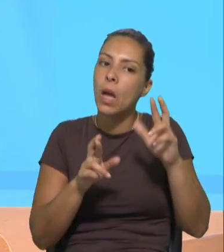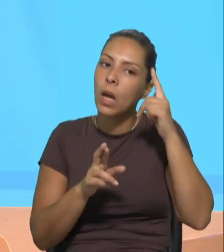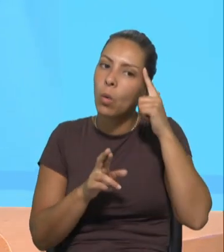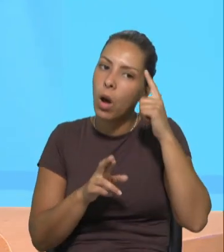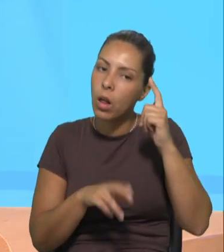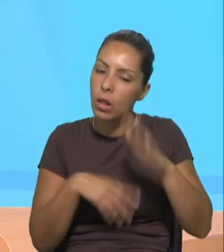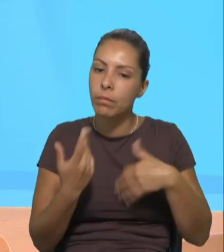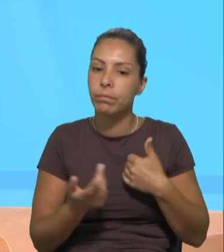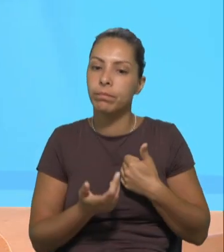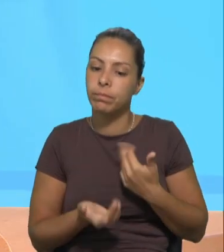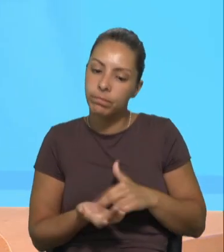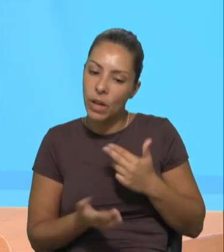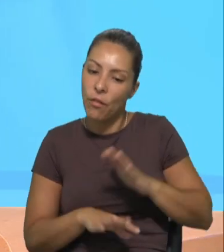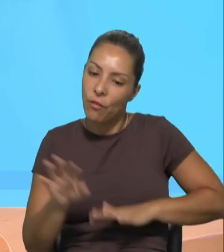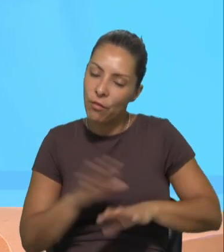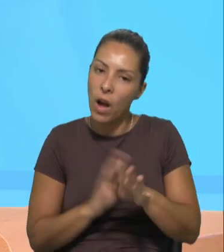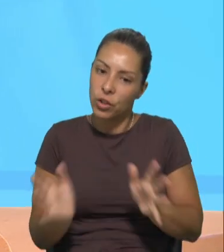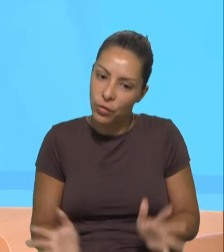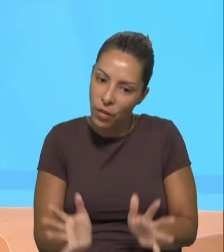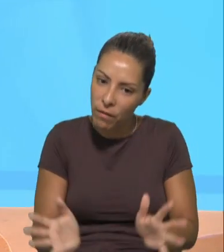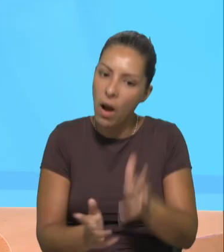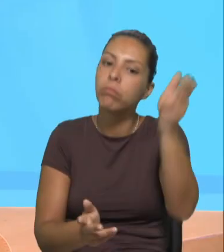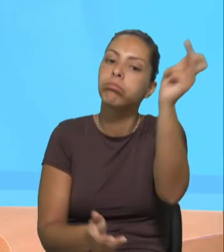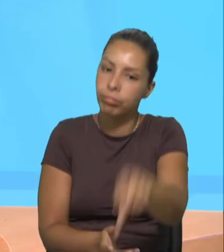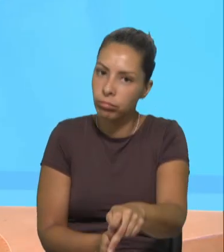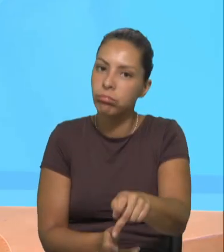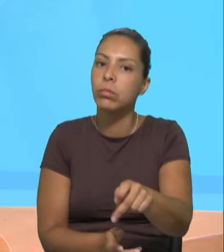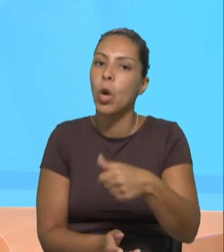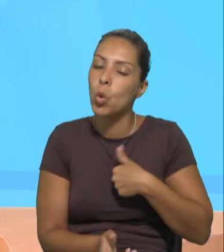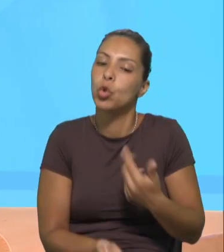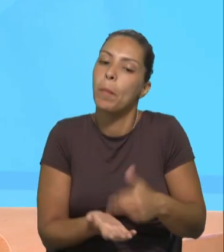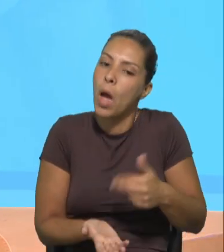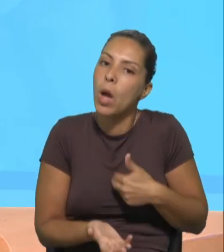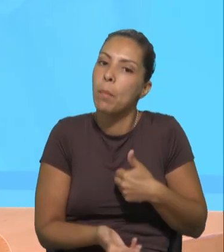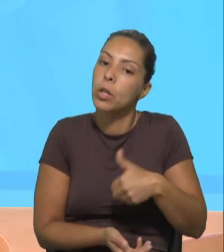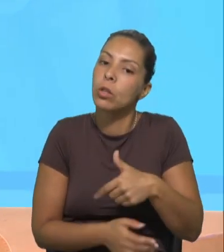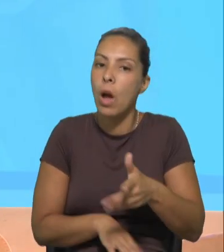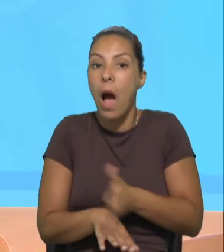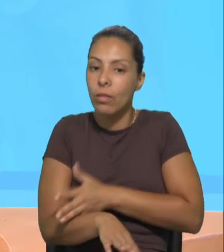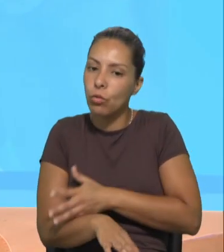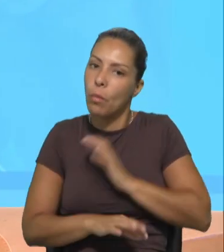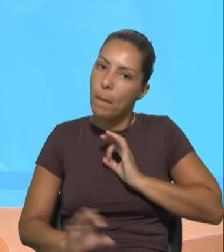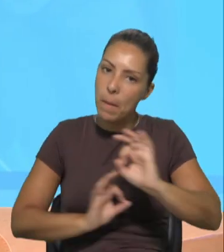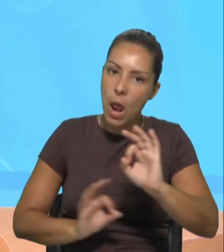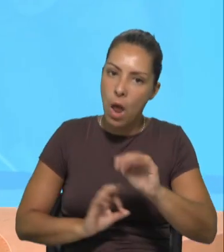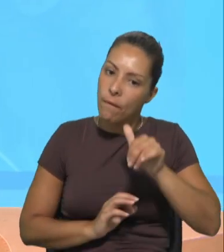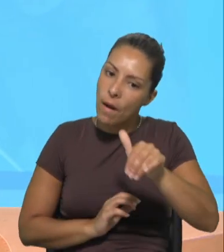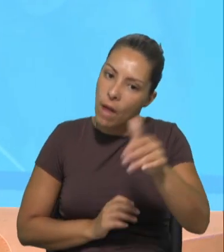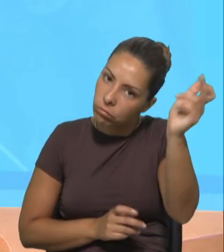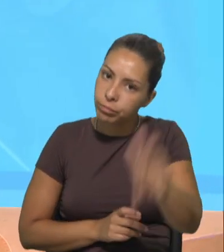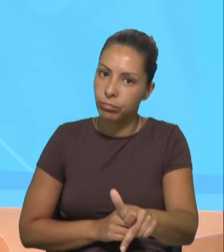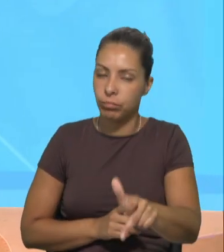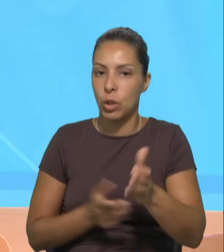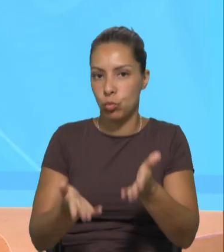seja, fazer acontecer aquilo que se espera. E essa esperança é, de facto, consolidada